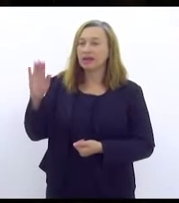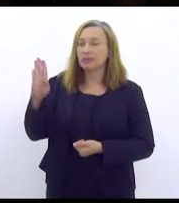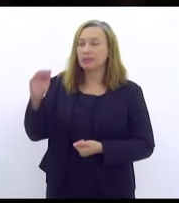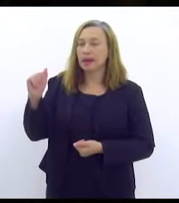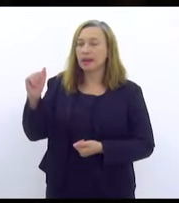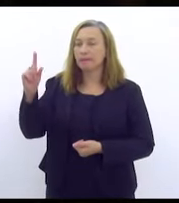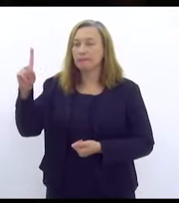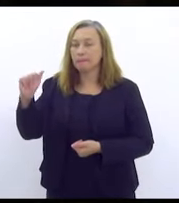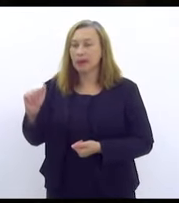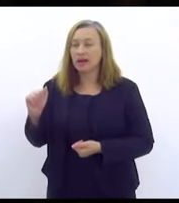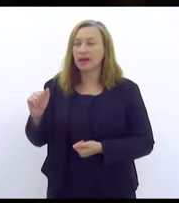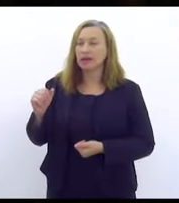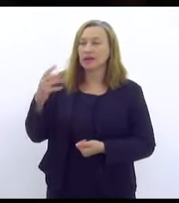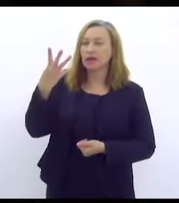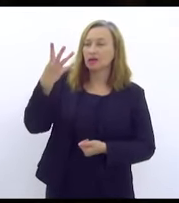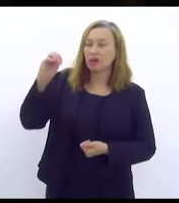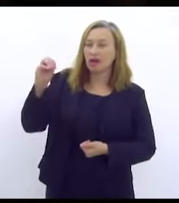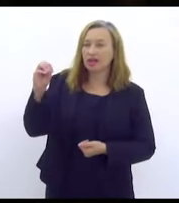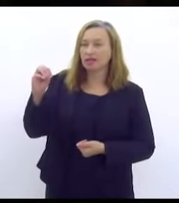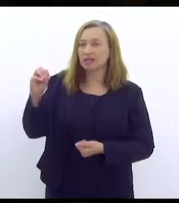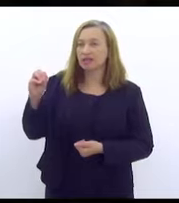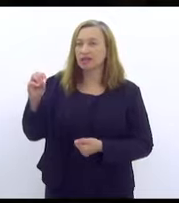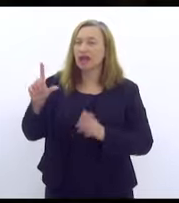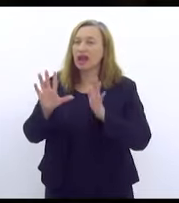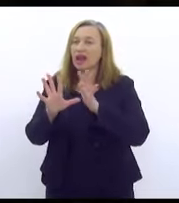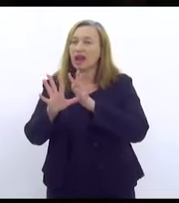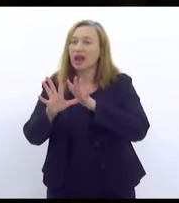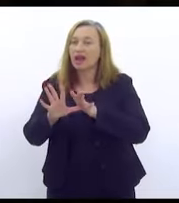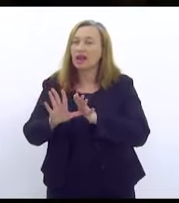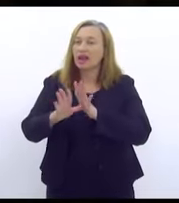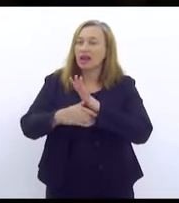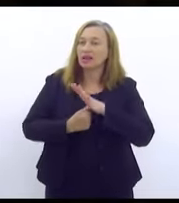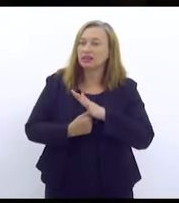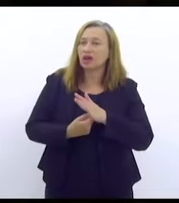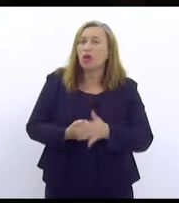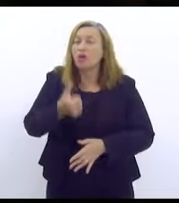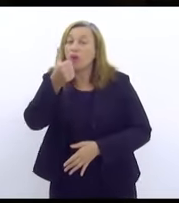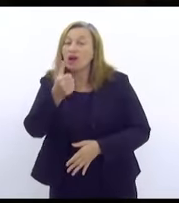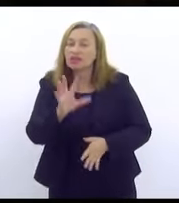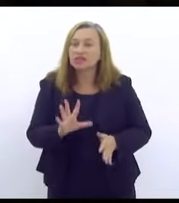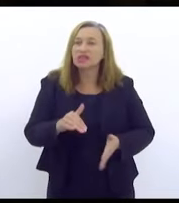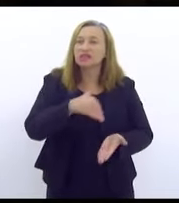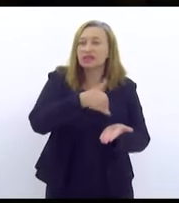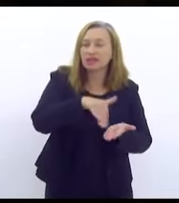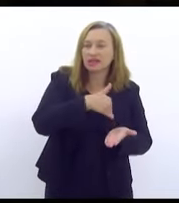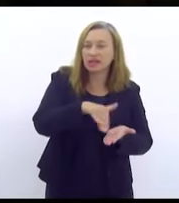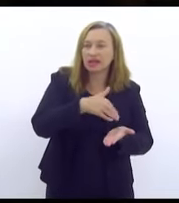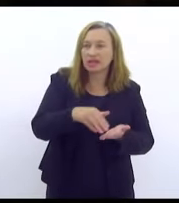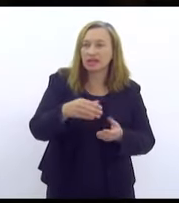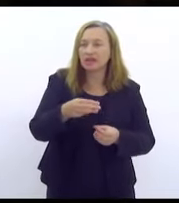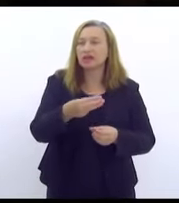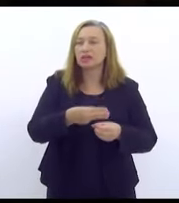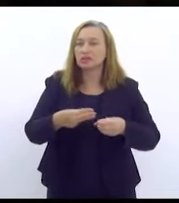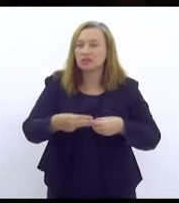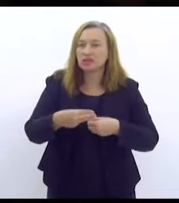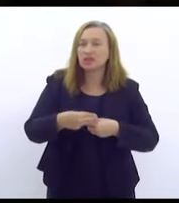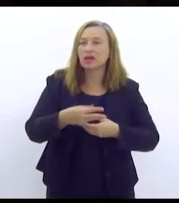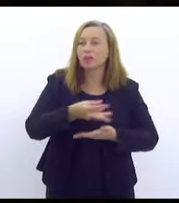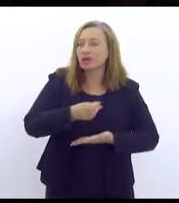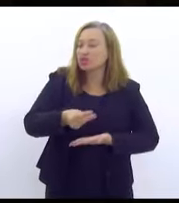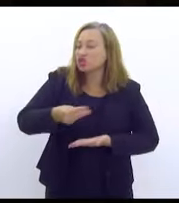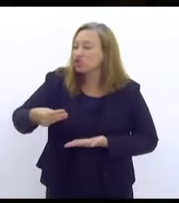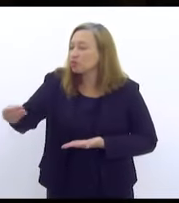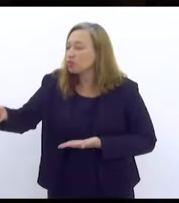lá, conseguindo chegar a quase 40 secretarias municipais para distribuir,